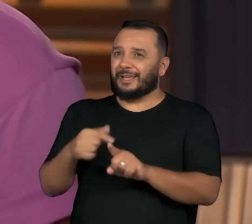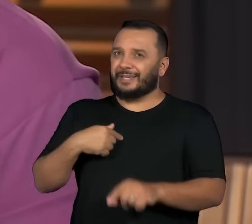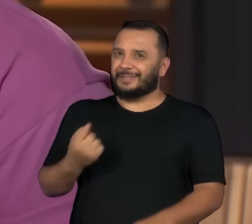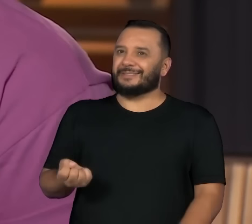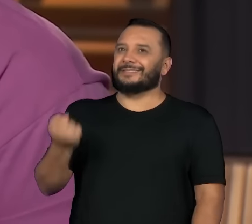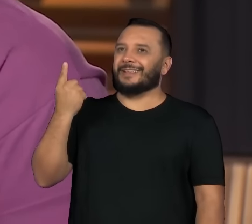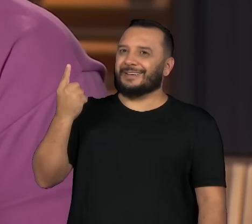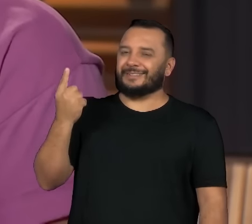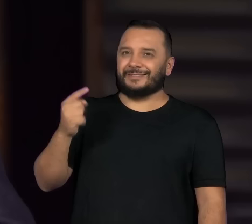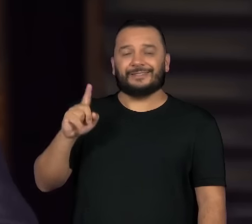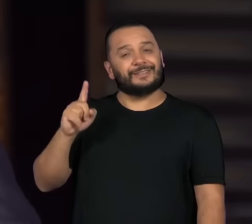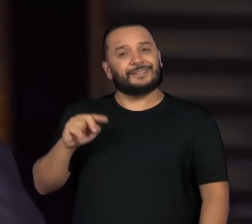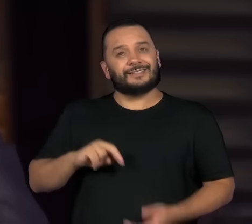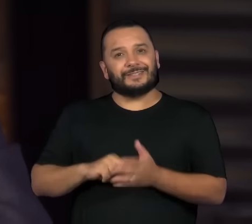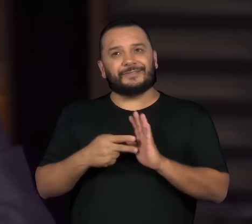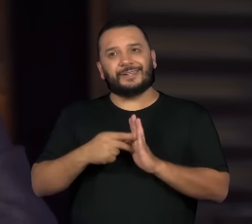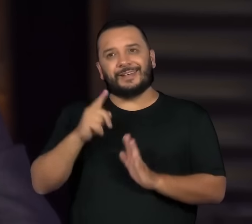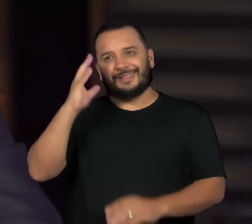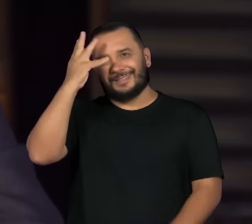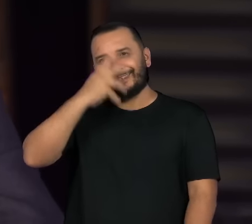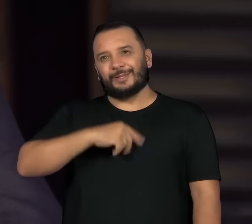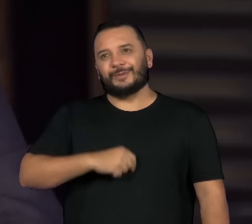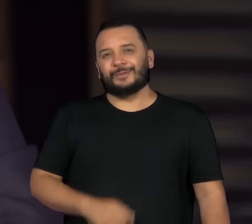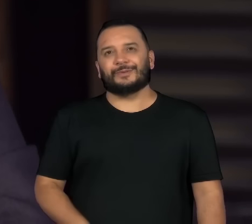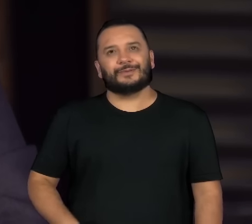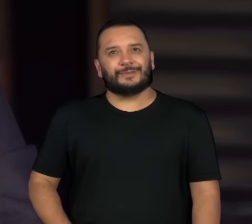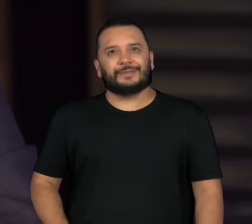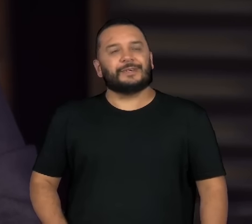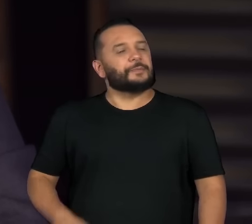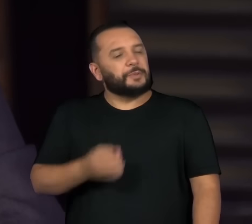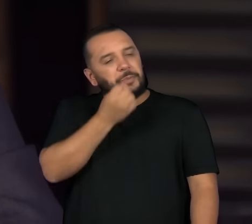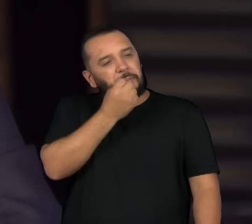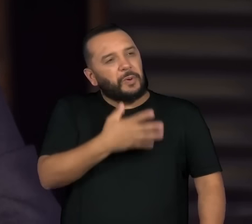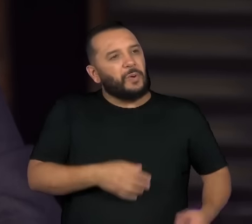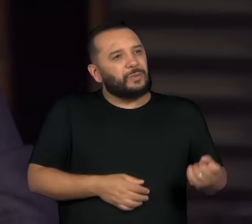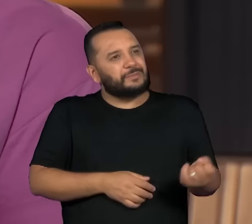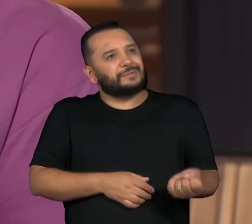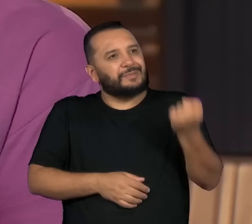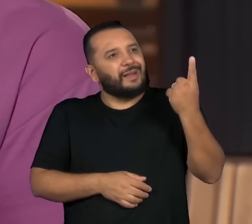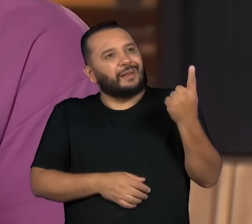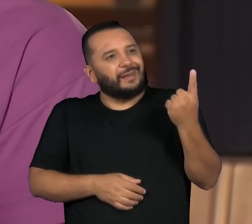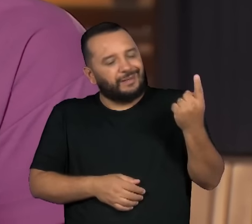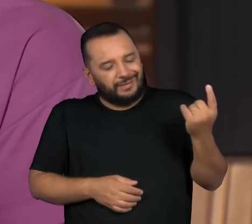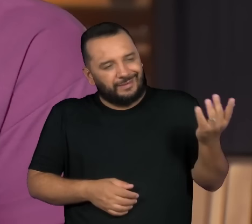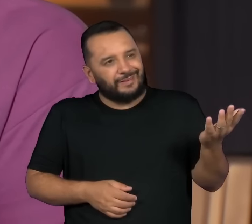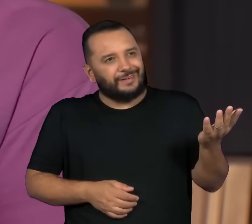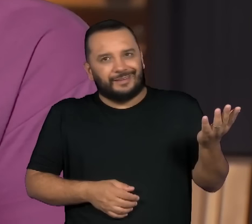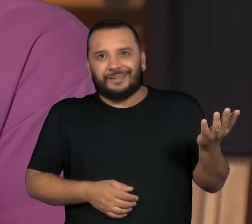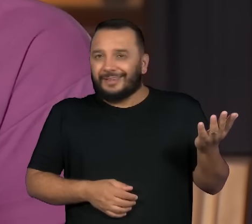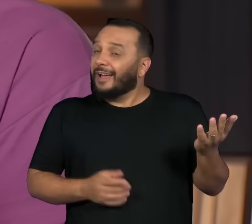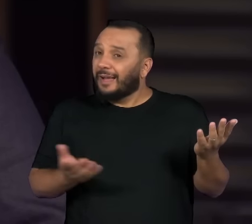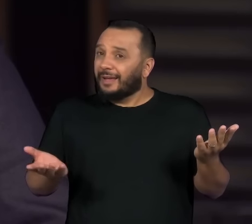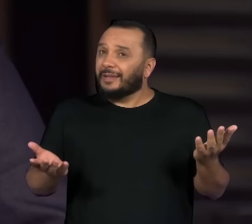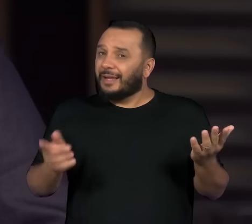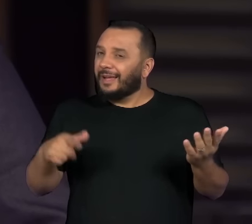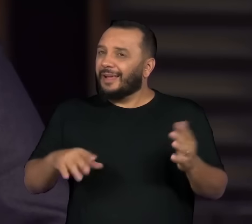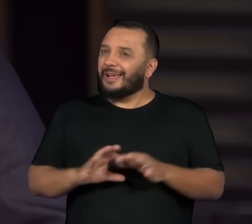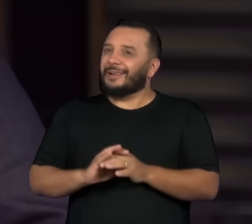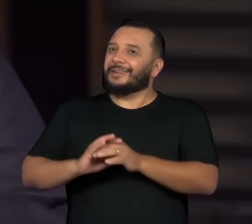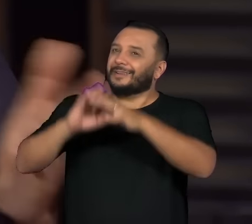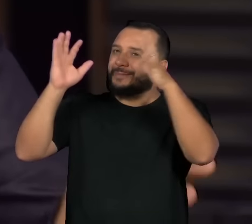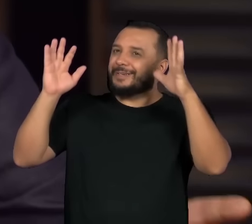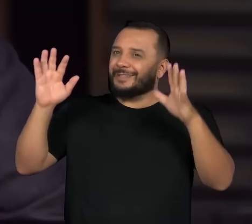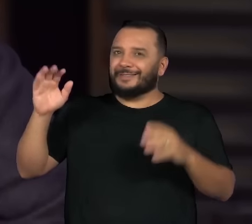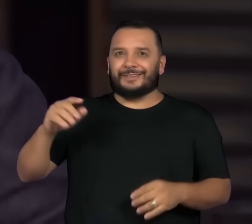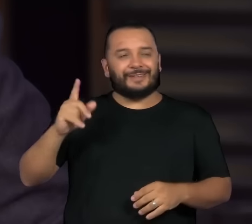estranho, é lindo, né? É muito bom. É muito bom ser esquisito, né? Sim. É libertador. É libertador.